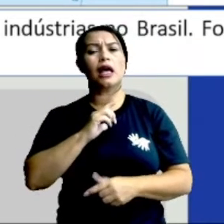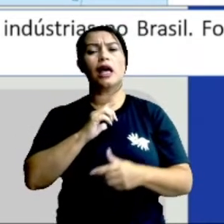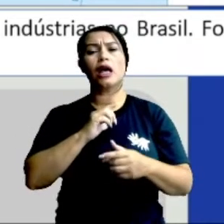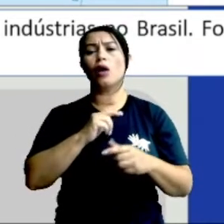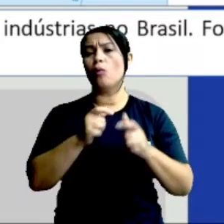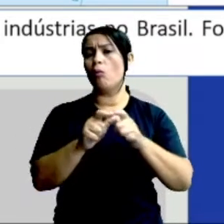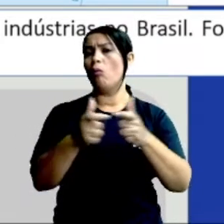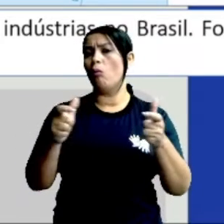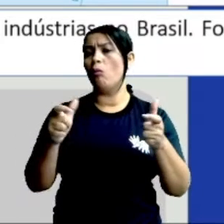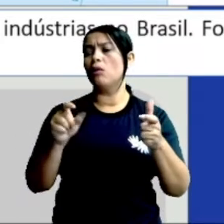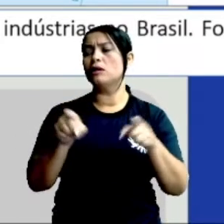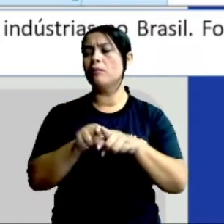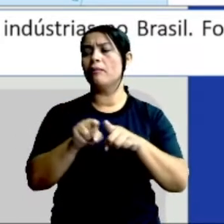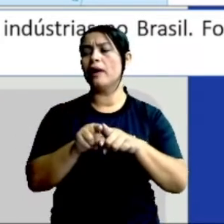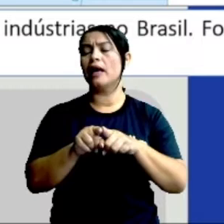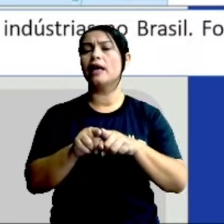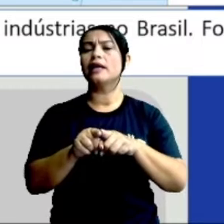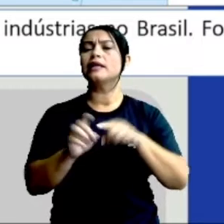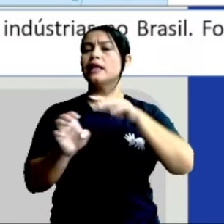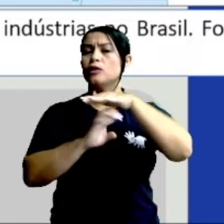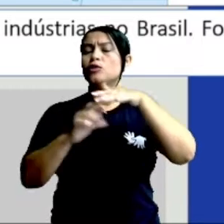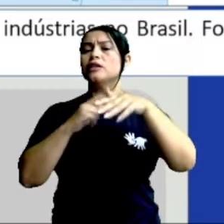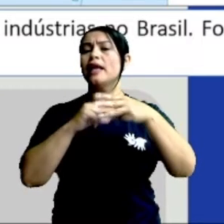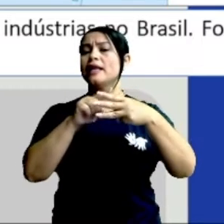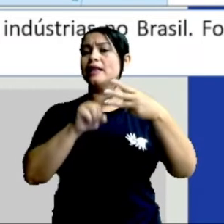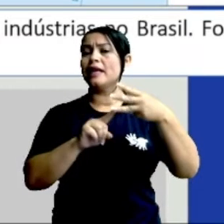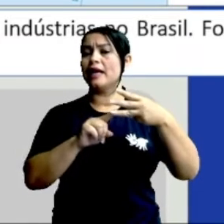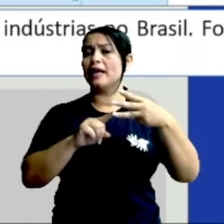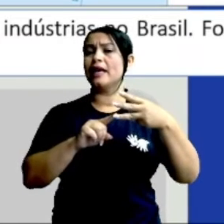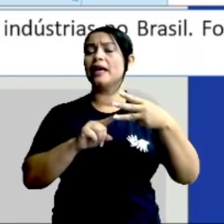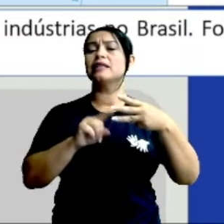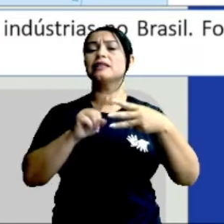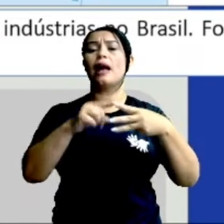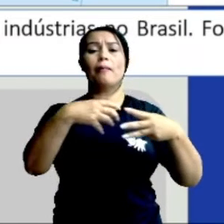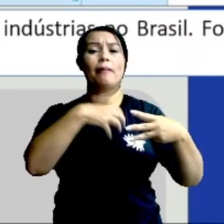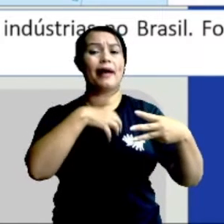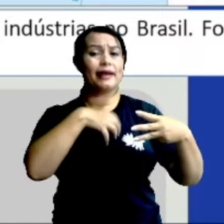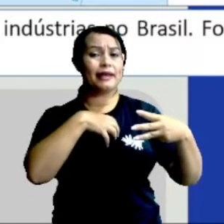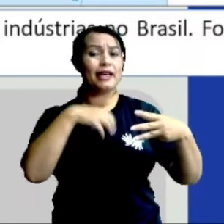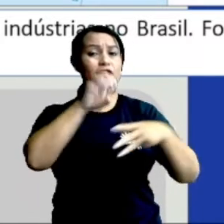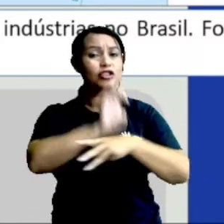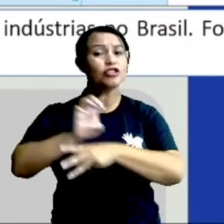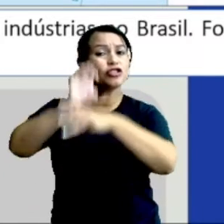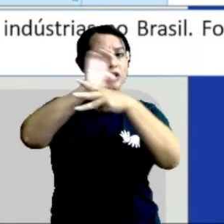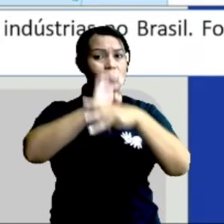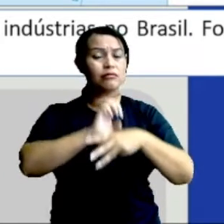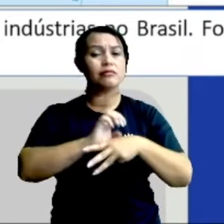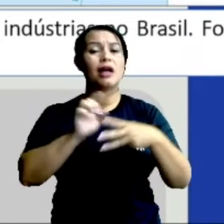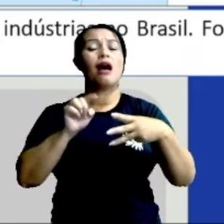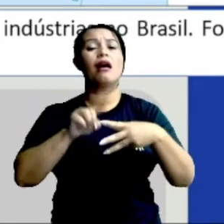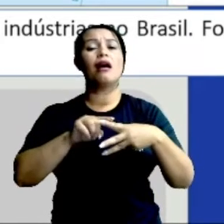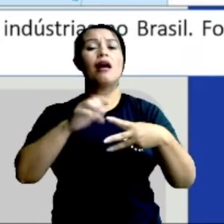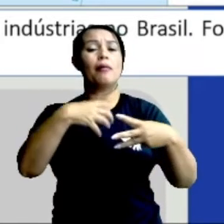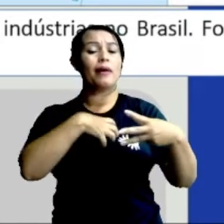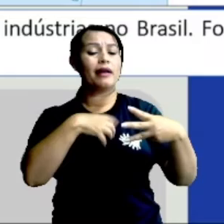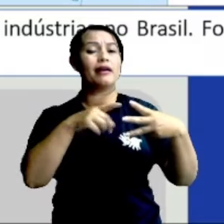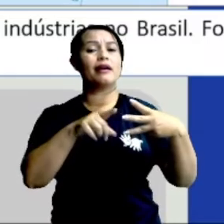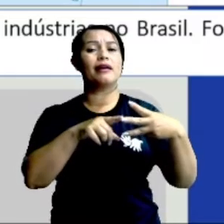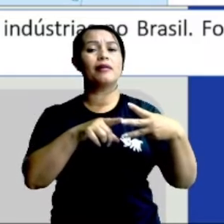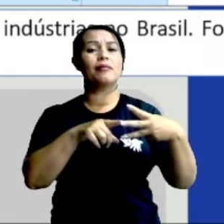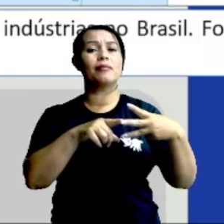assim, industrial, sobretudo 3 estados se destacam nesse ponto, né? A Bahia, que é o mais desenvolvido dos 3 no